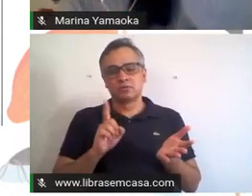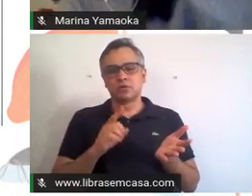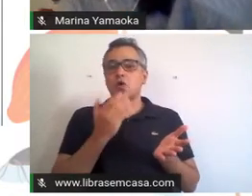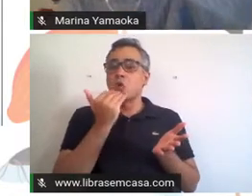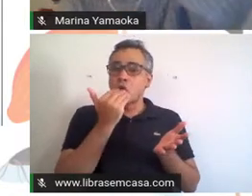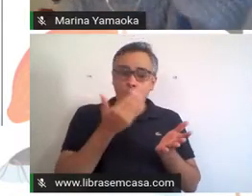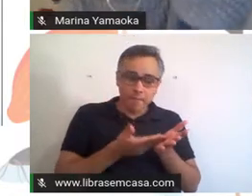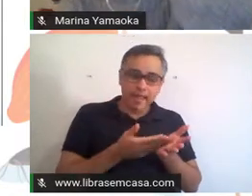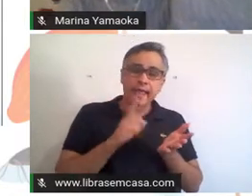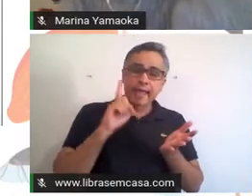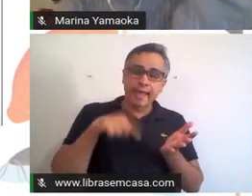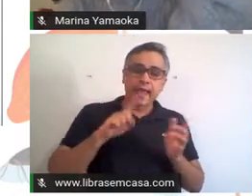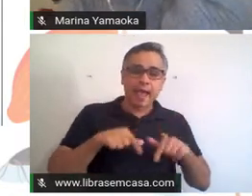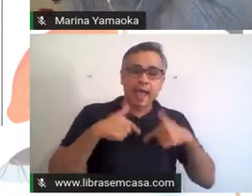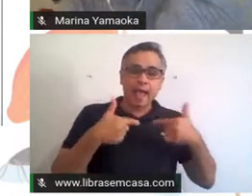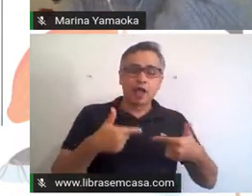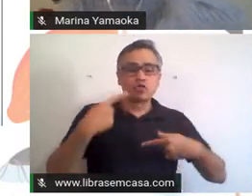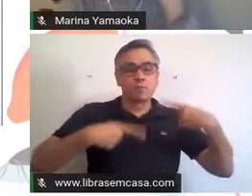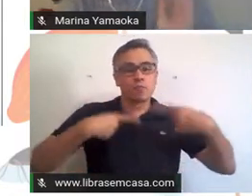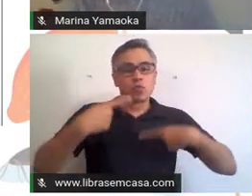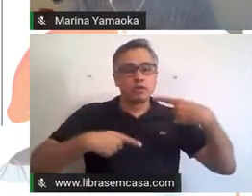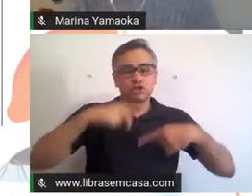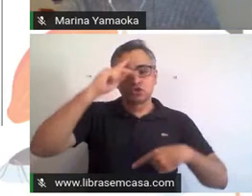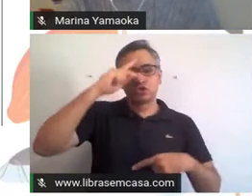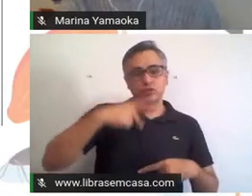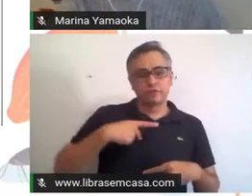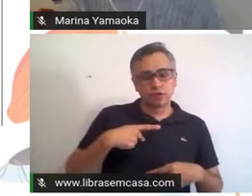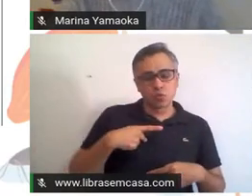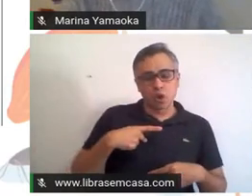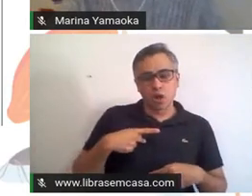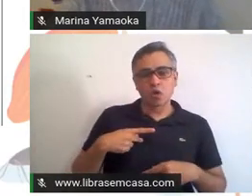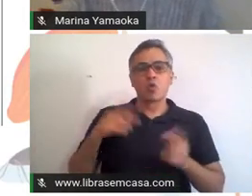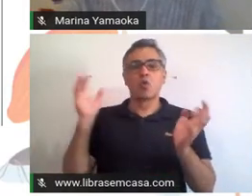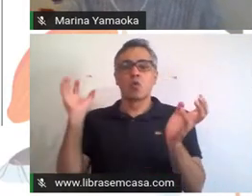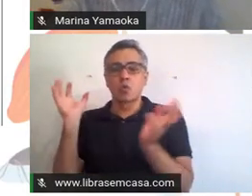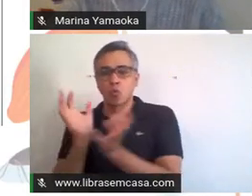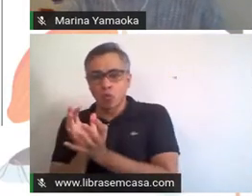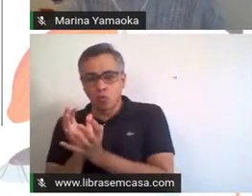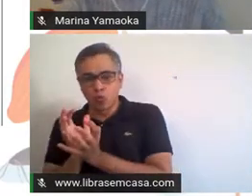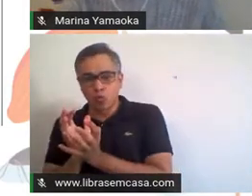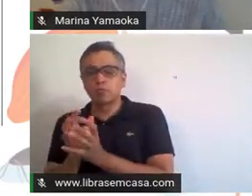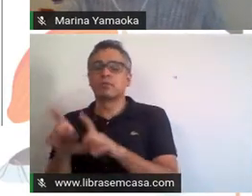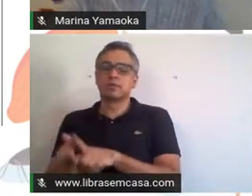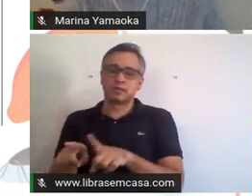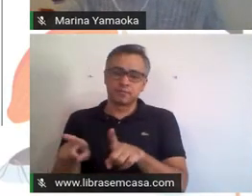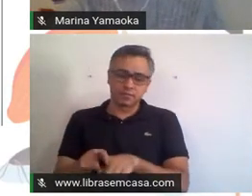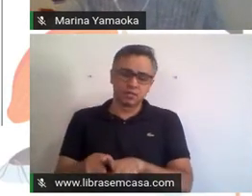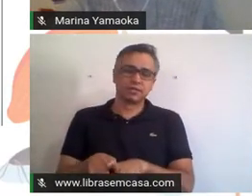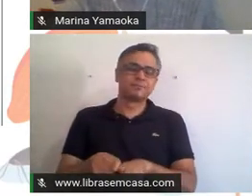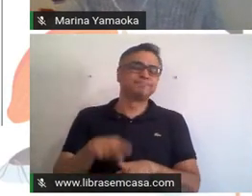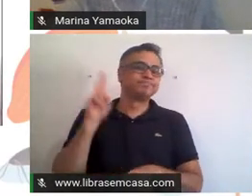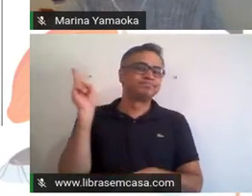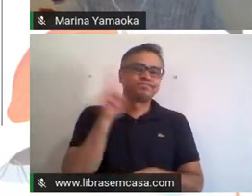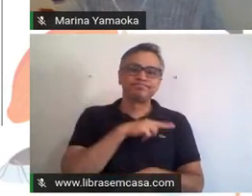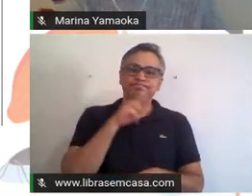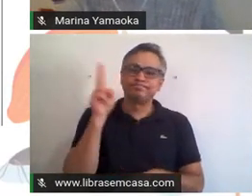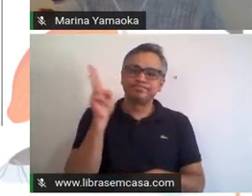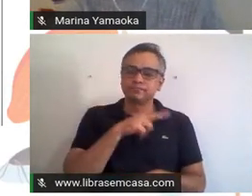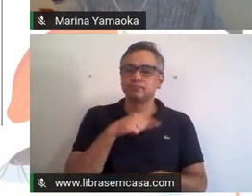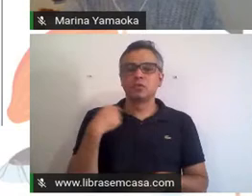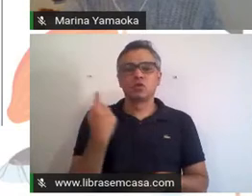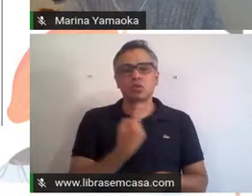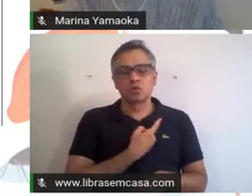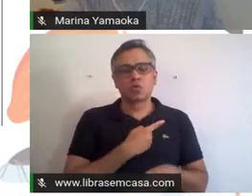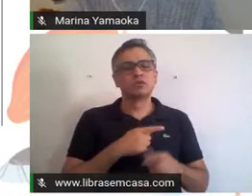político. É um ato político individual e é um ato político coletivo, e ele nos chama urgentemente para nós assumirmos